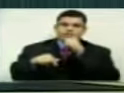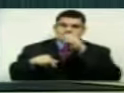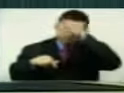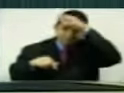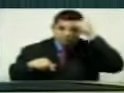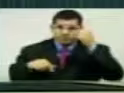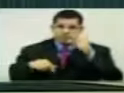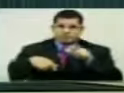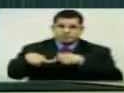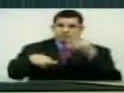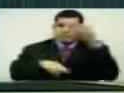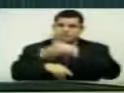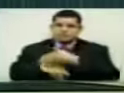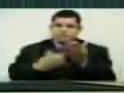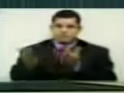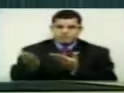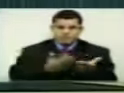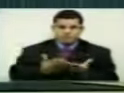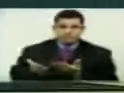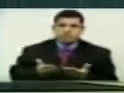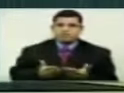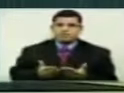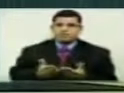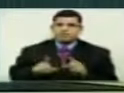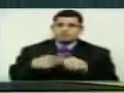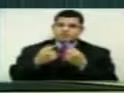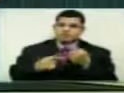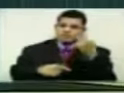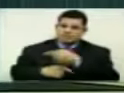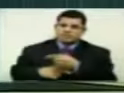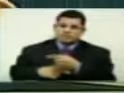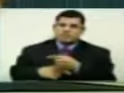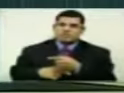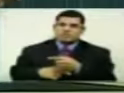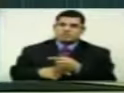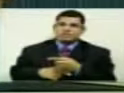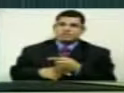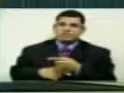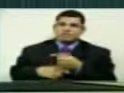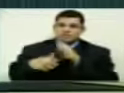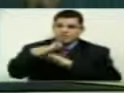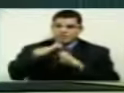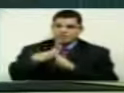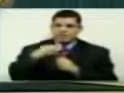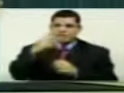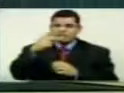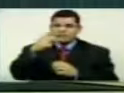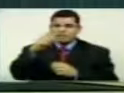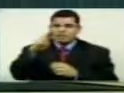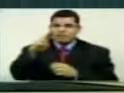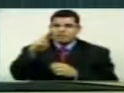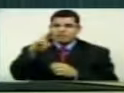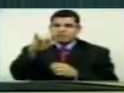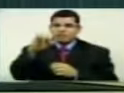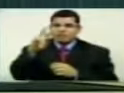é concessionária de um serviço público, mas ela é uma empresa privada.